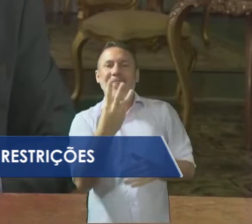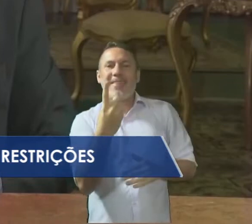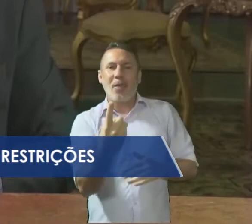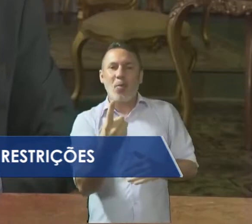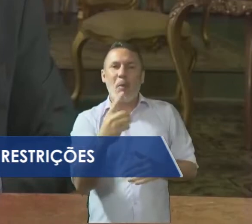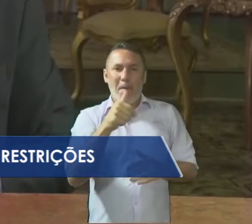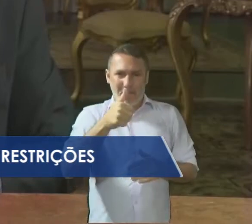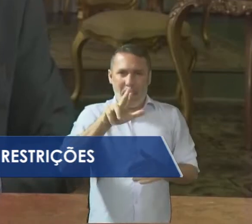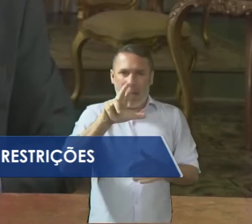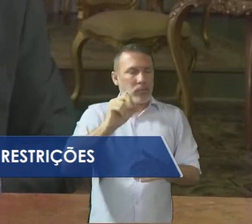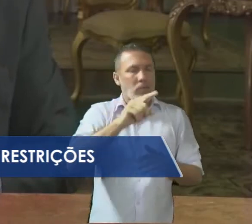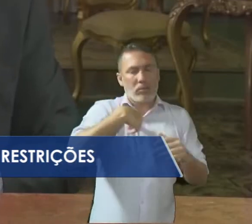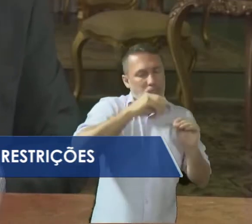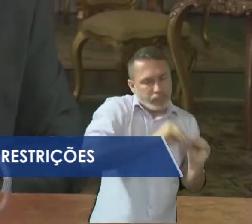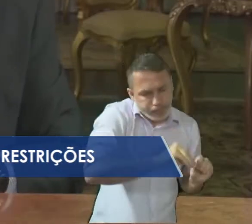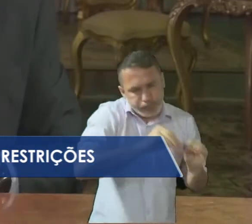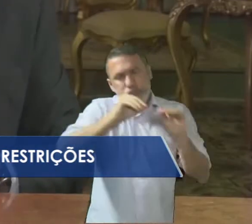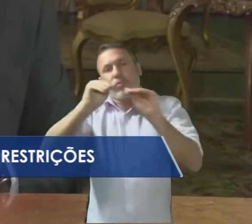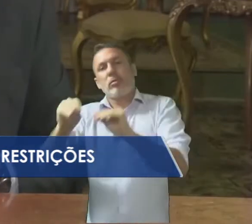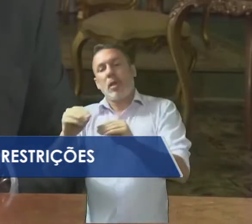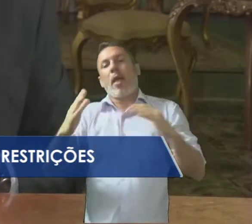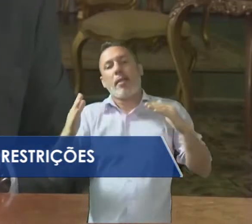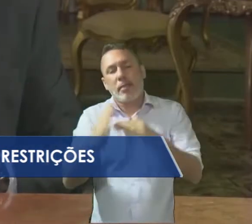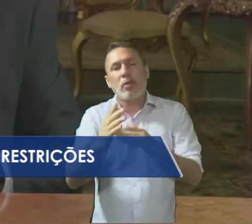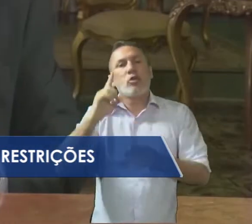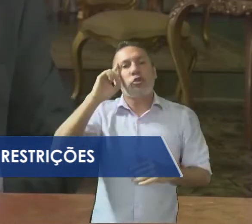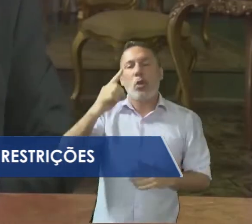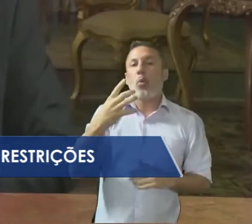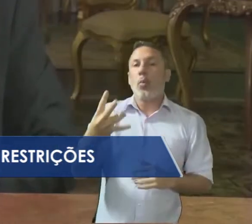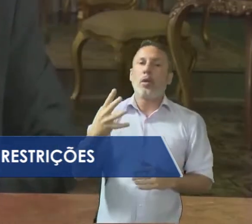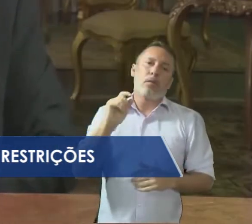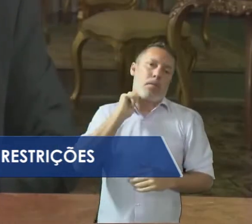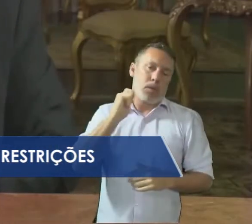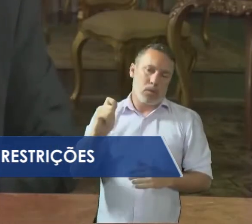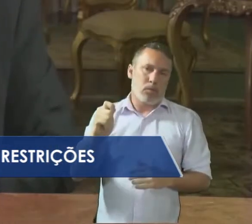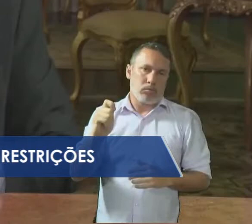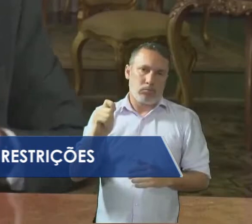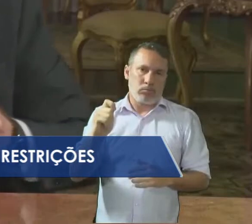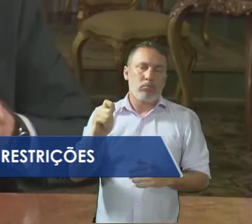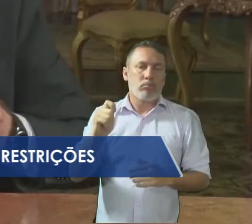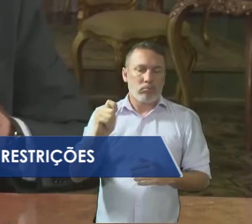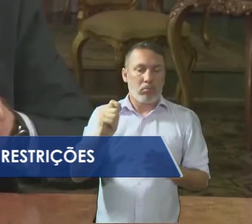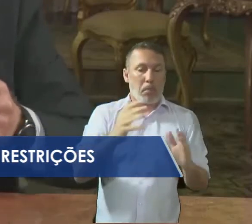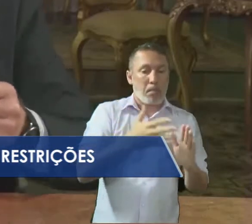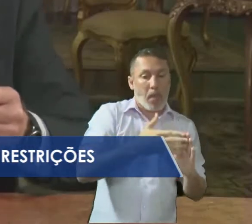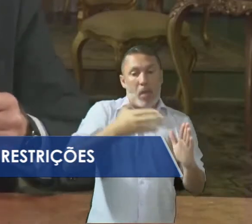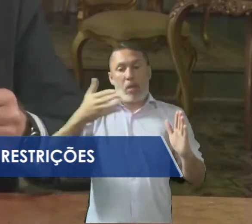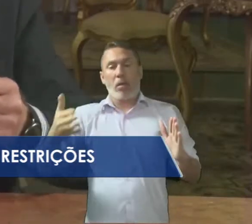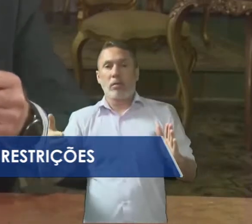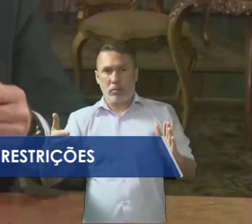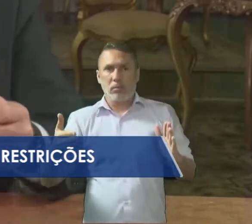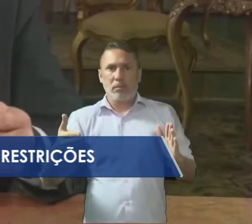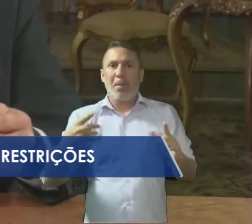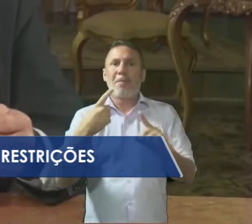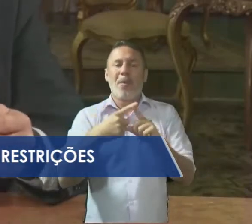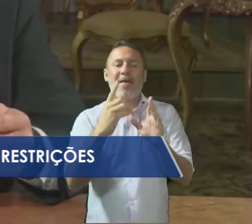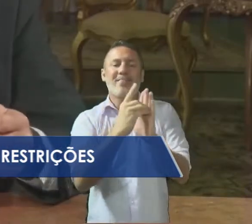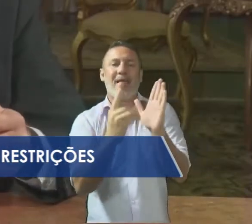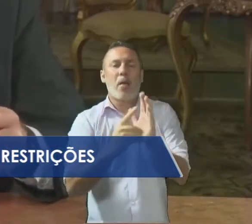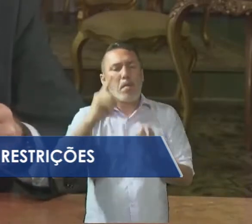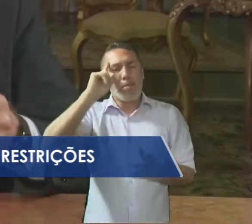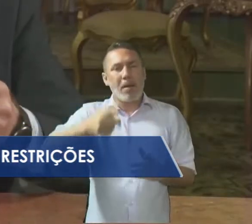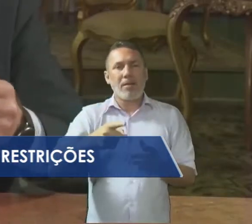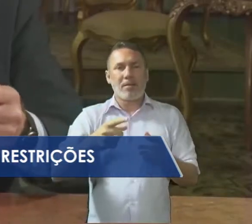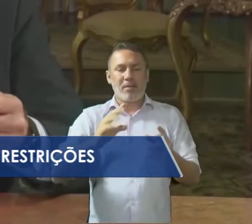Março está estendida até o dia quatro de Abril São os efeitos do Decreto